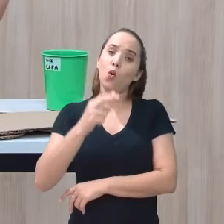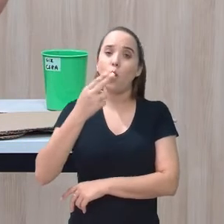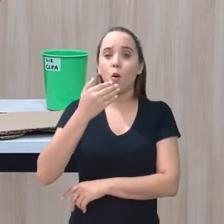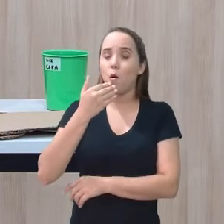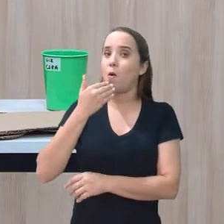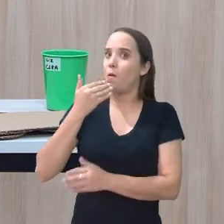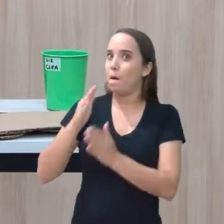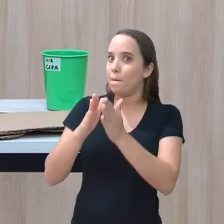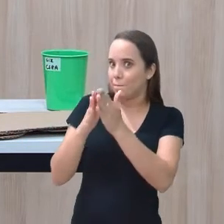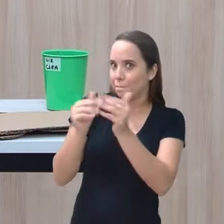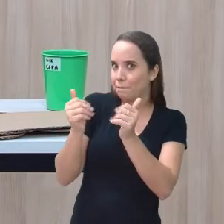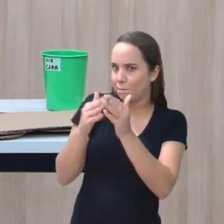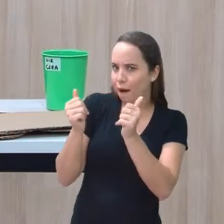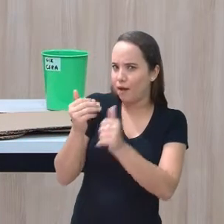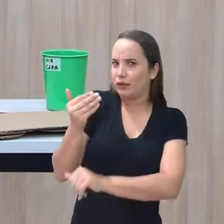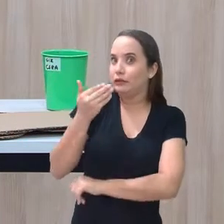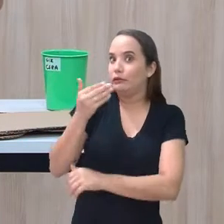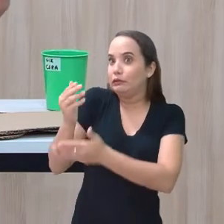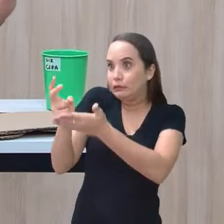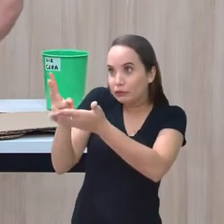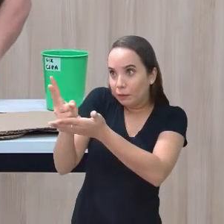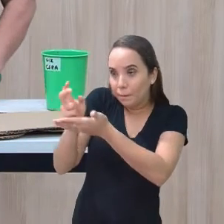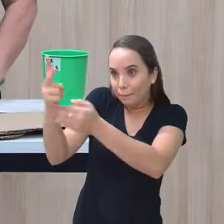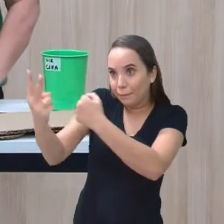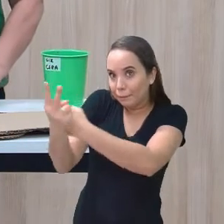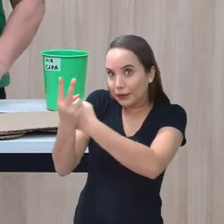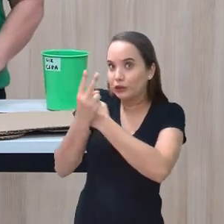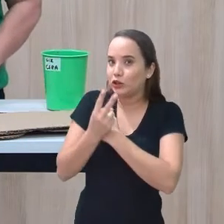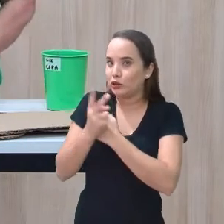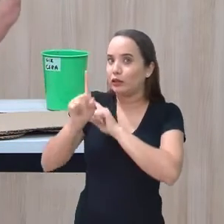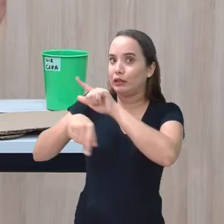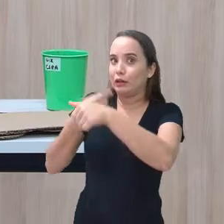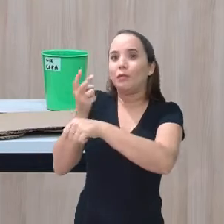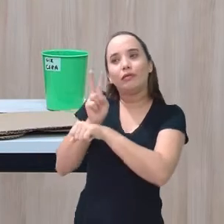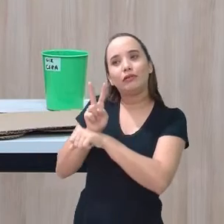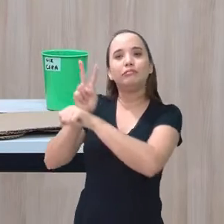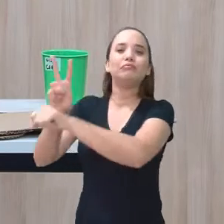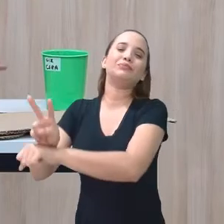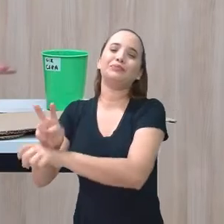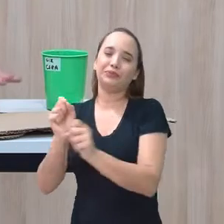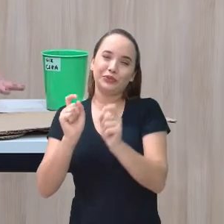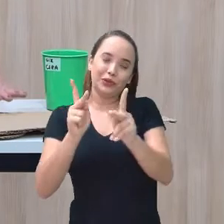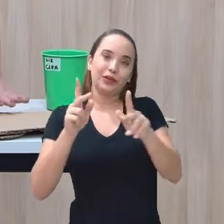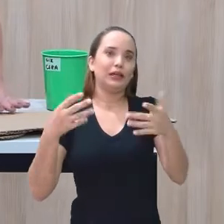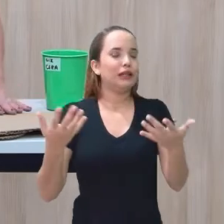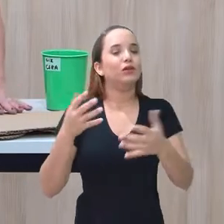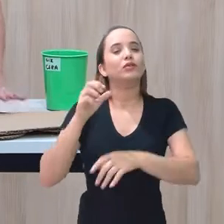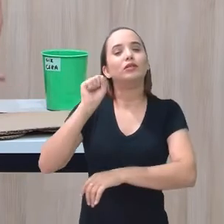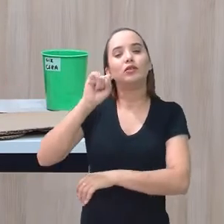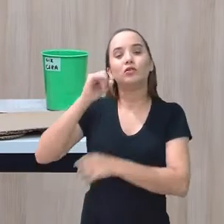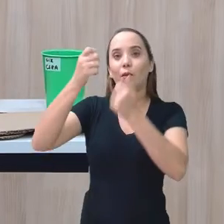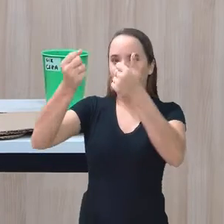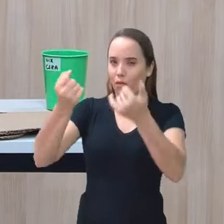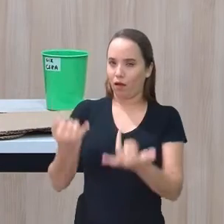e devolve, usa com cuidado e depois devolve. Então, é só dizendo a vocês que a gente vai precisar de